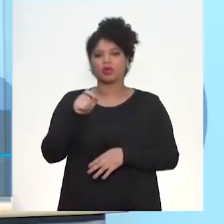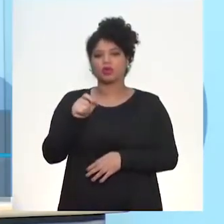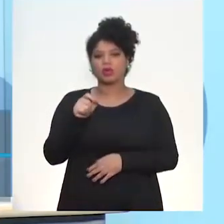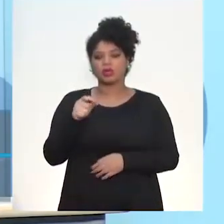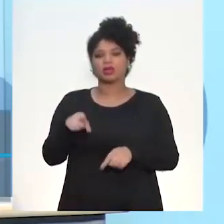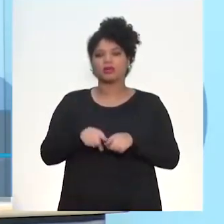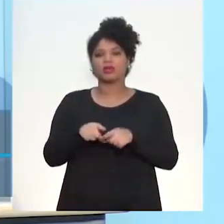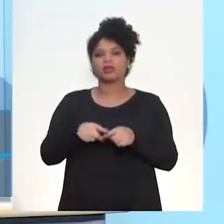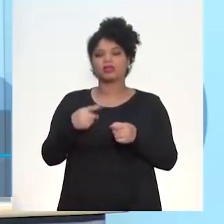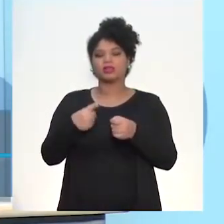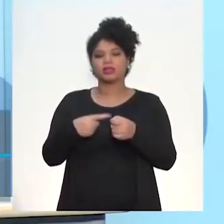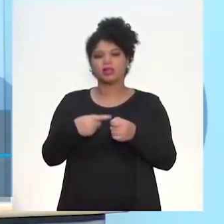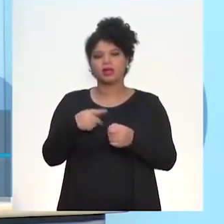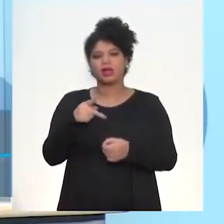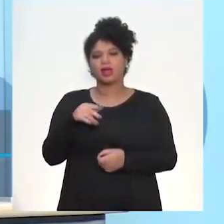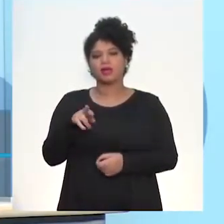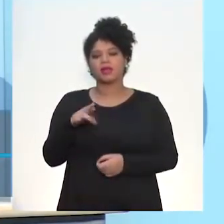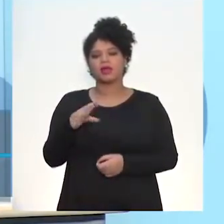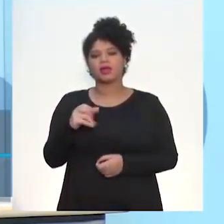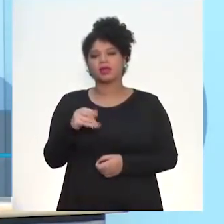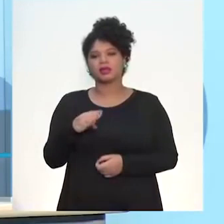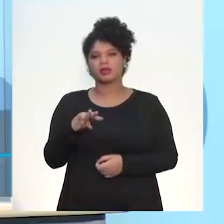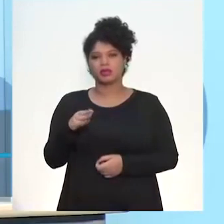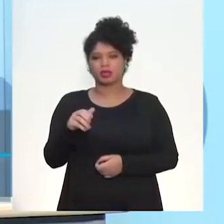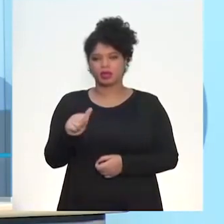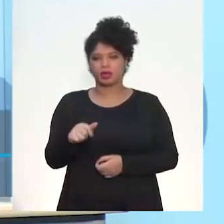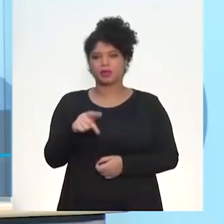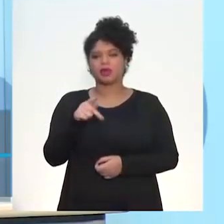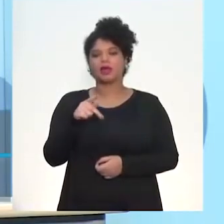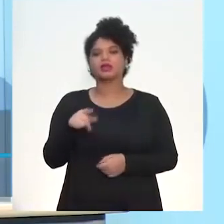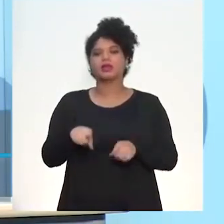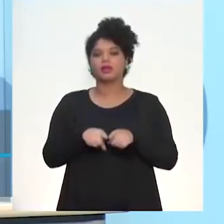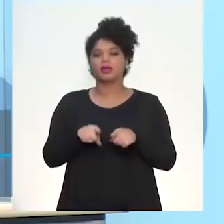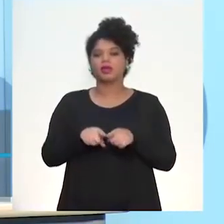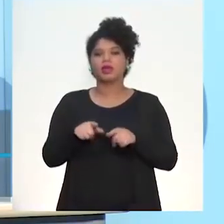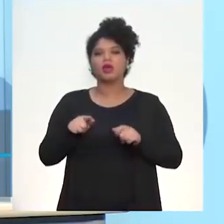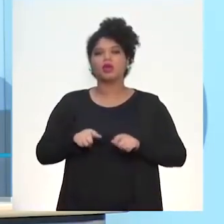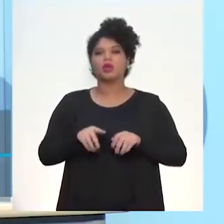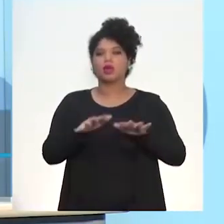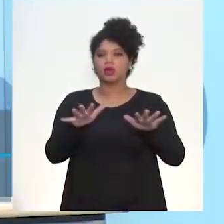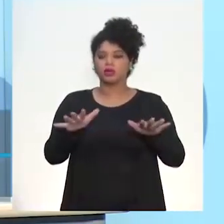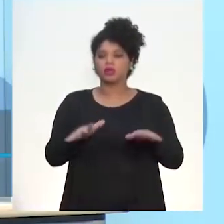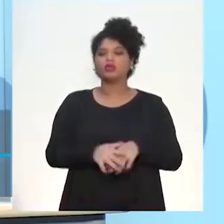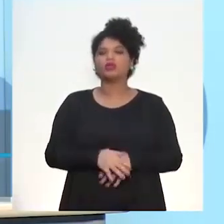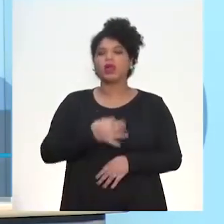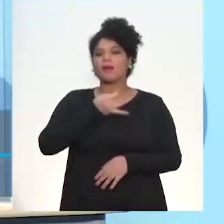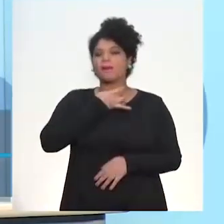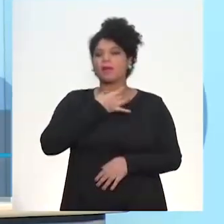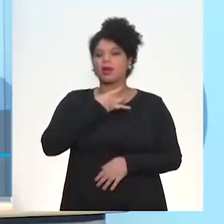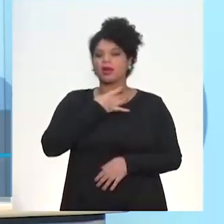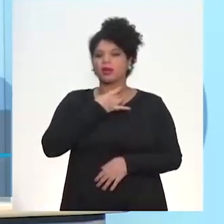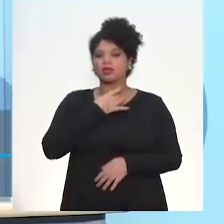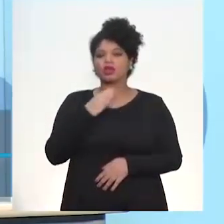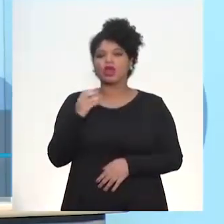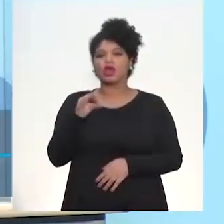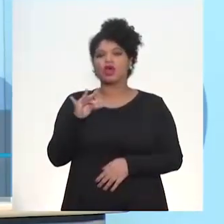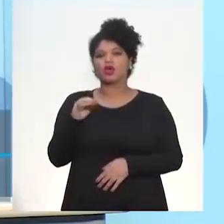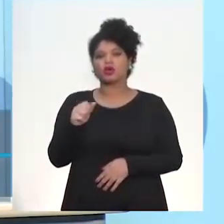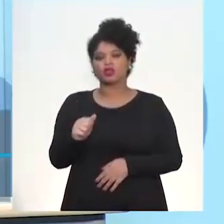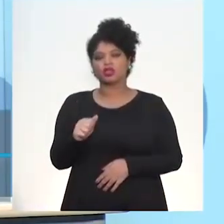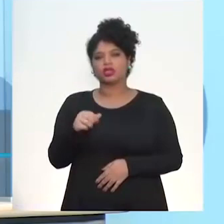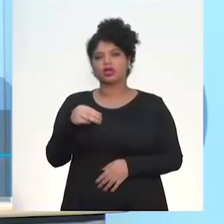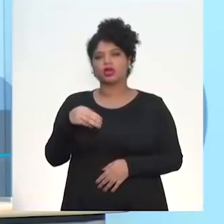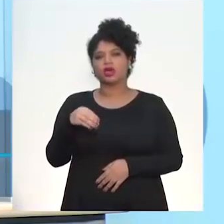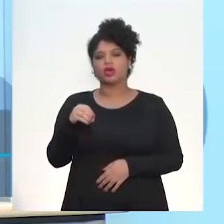Piracicaba, Conchas, Paraguaçu Paulista, Guarulhos, Marília, Cotia, Mococa,